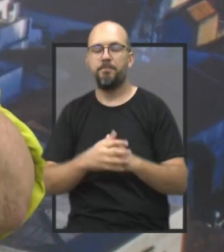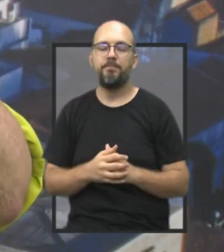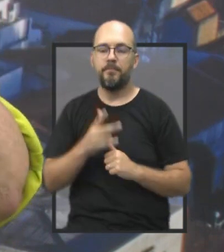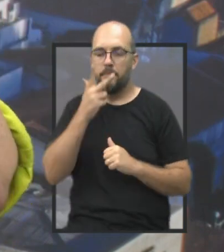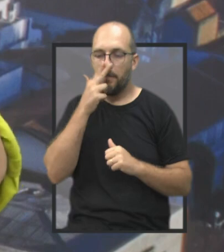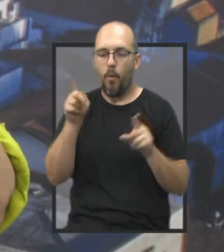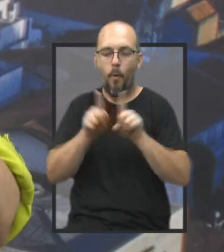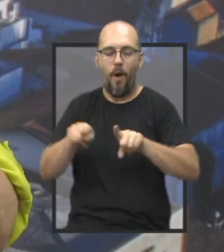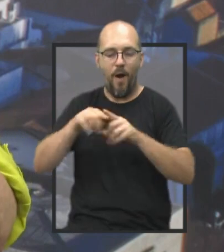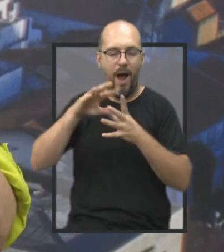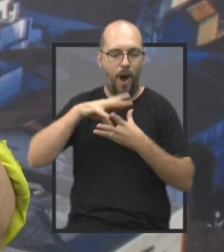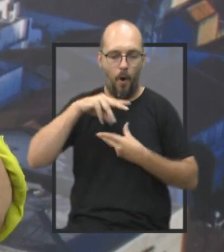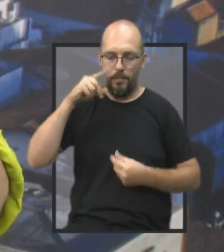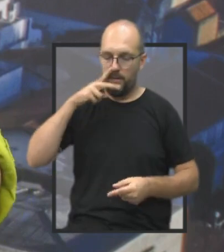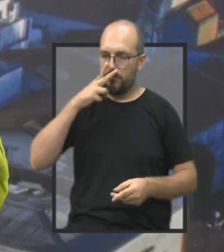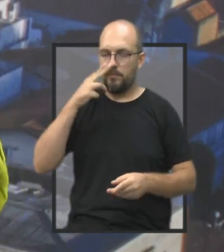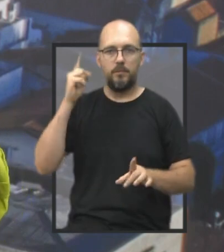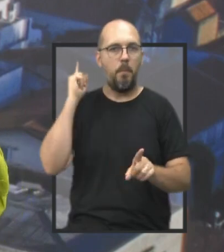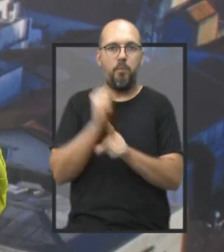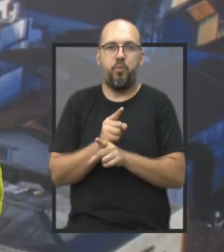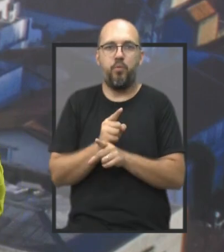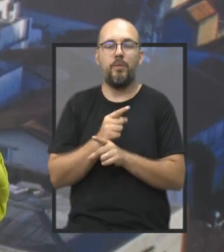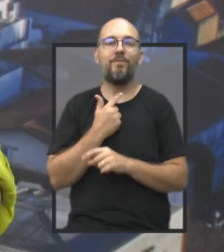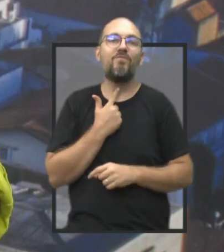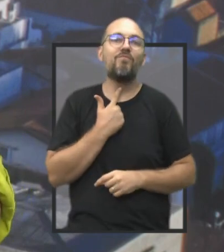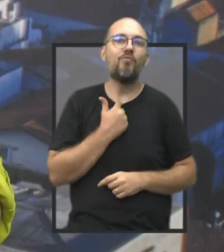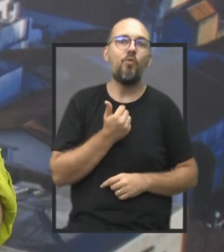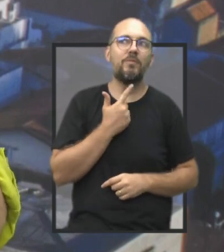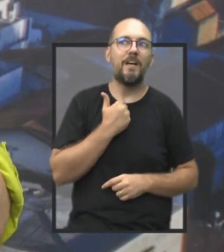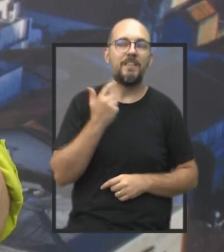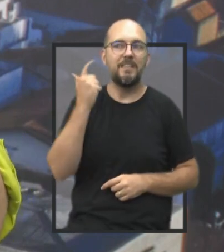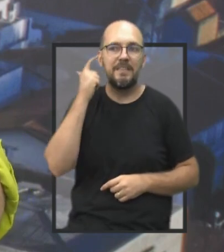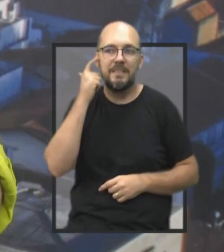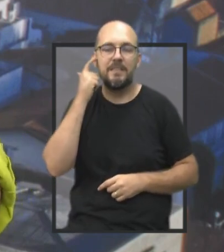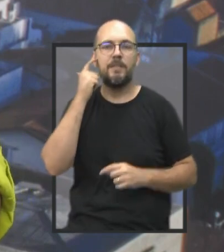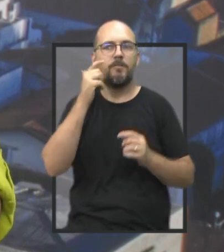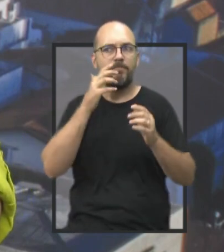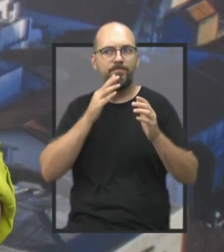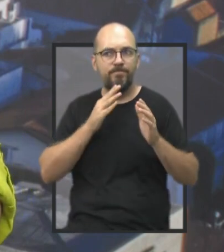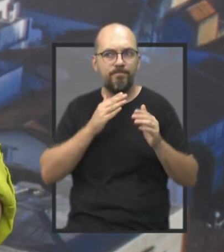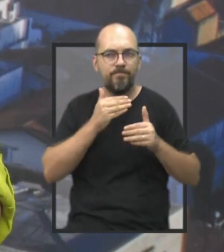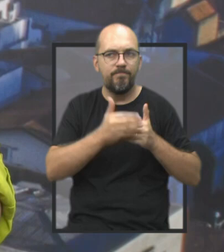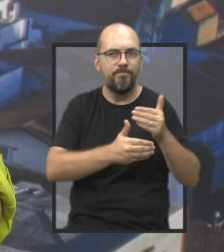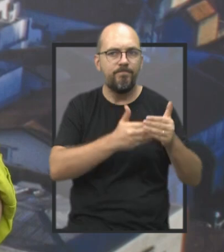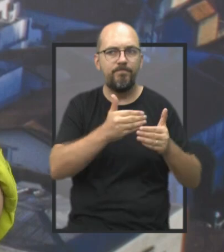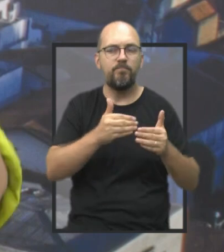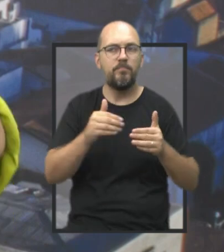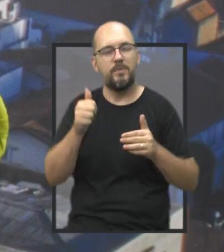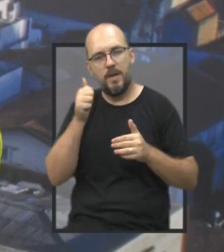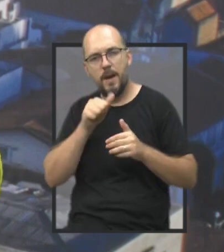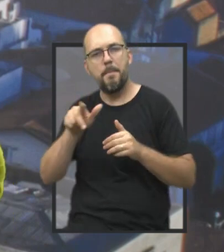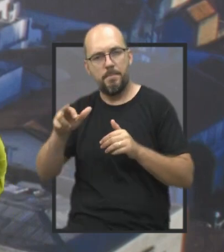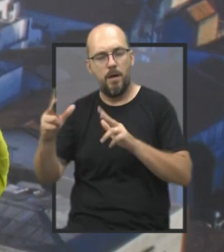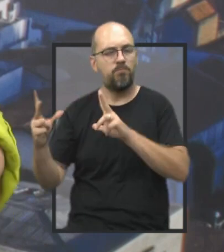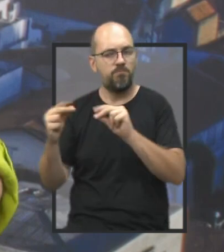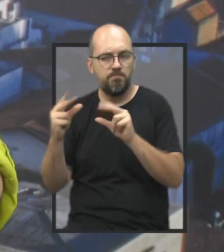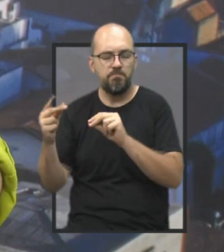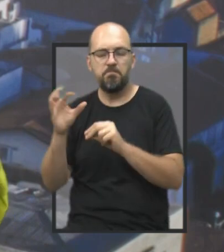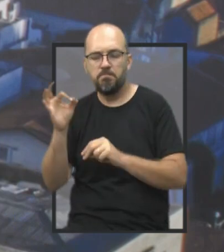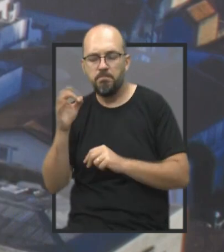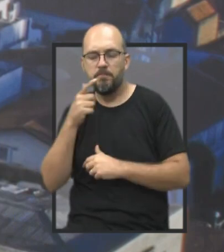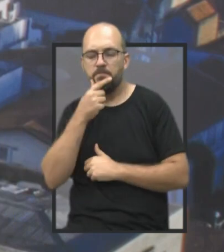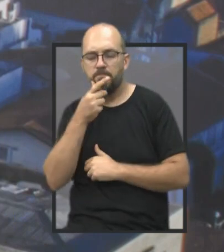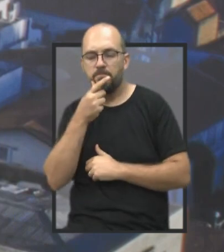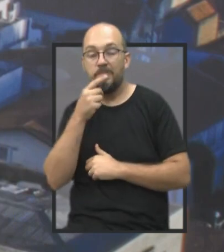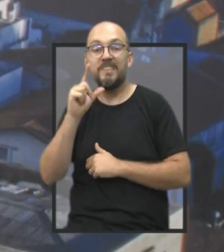né? A minha vontade que acaba amadurecendo com essa conversa com a minha irmã, e depois o